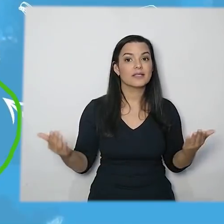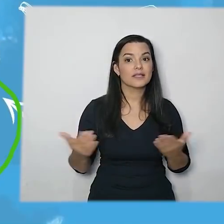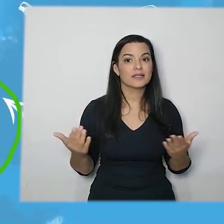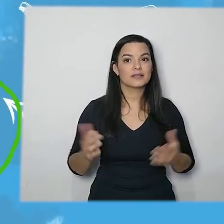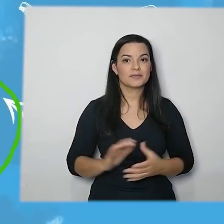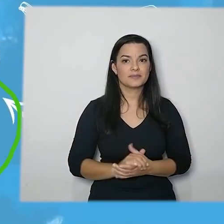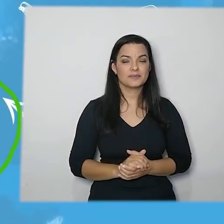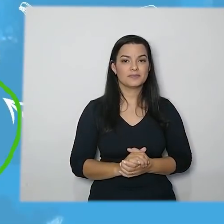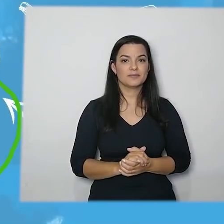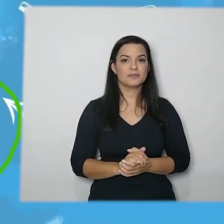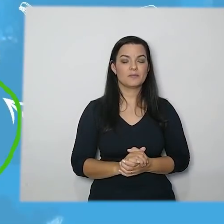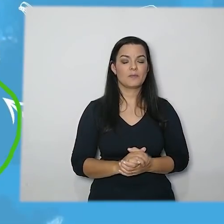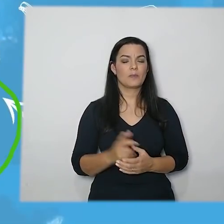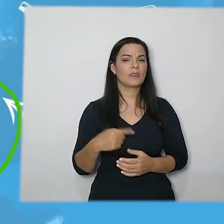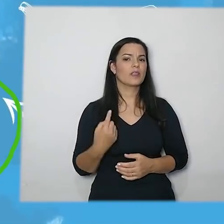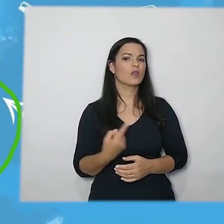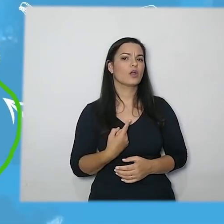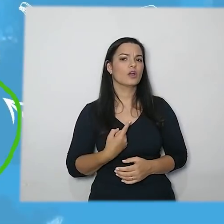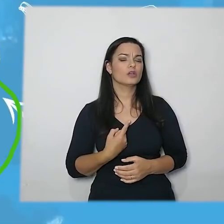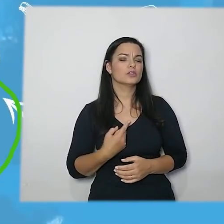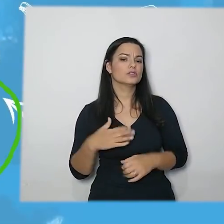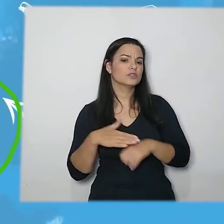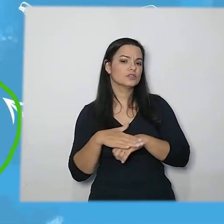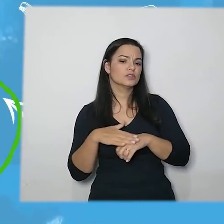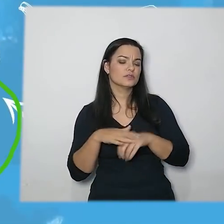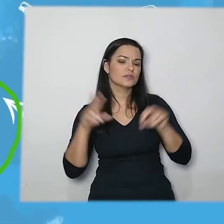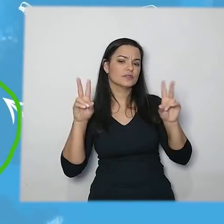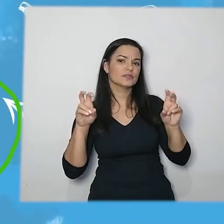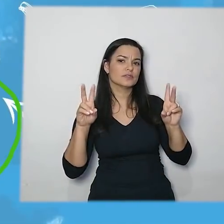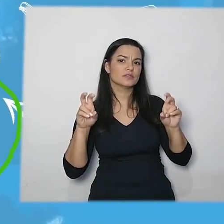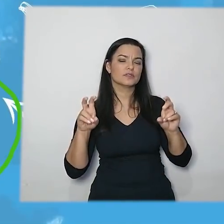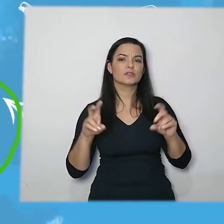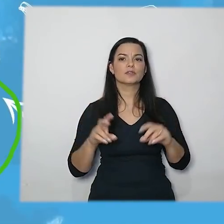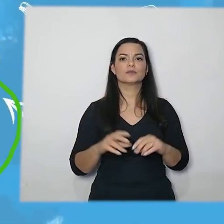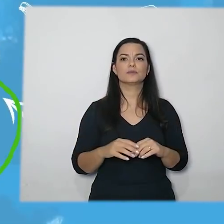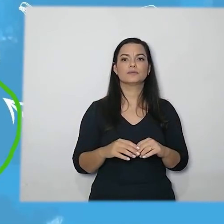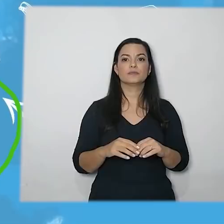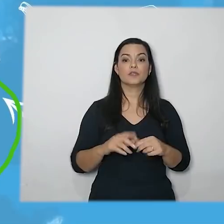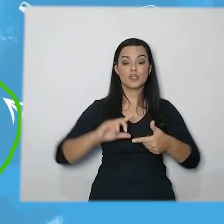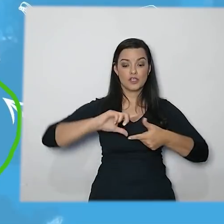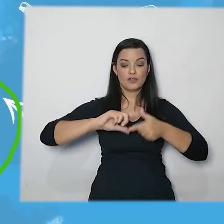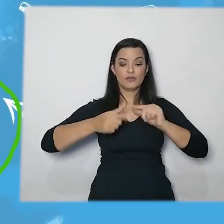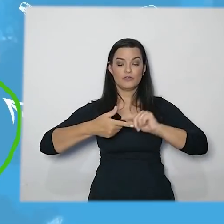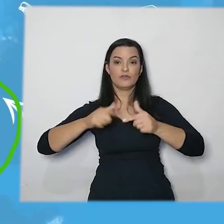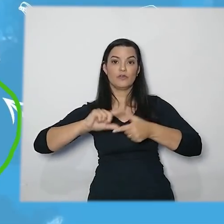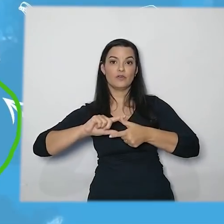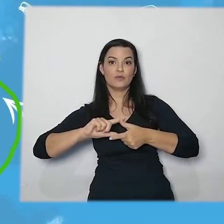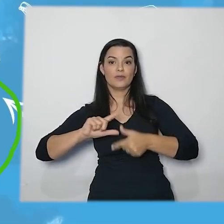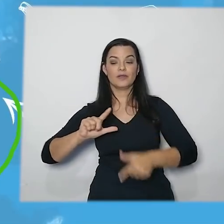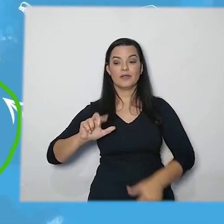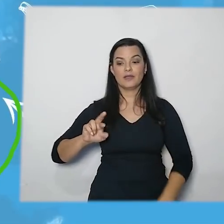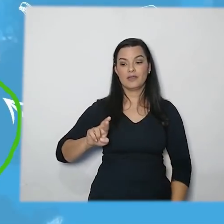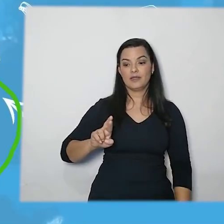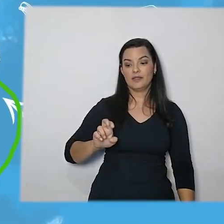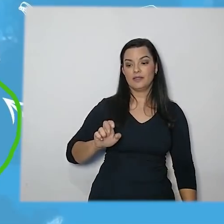Agora, quando nós falamos em formas regulares, é mais